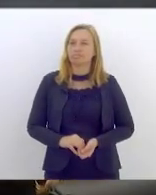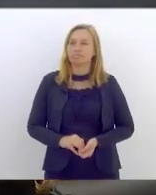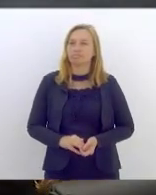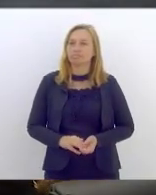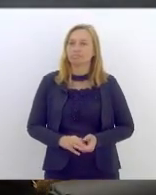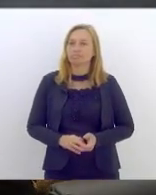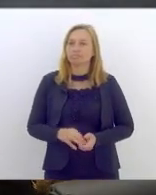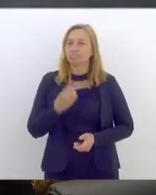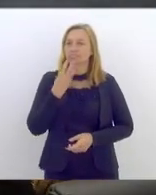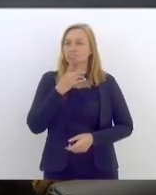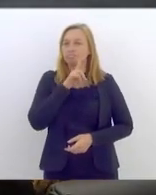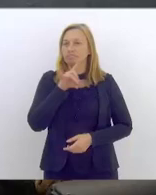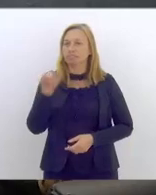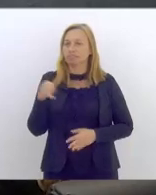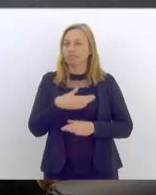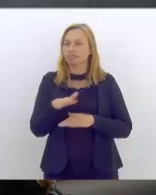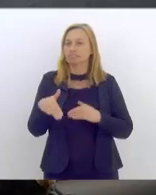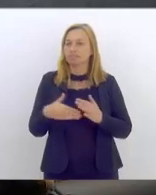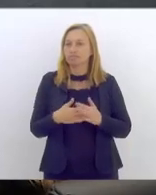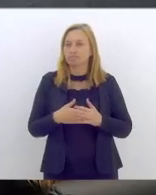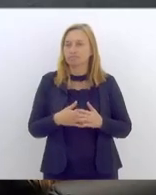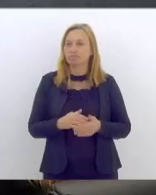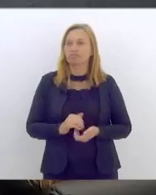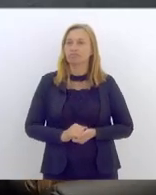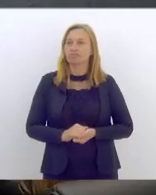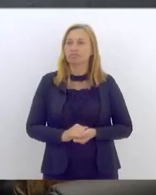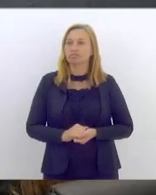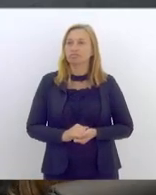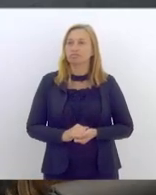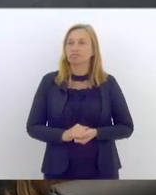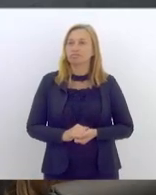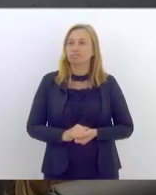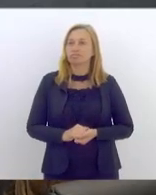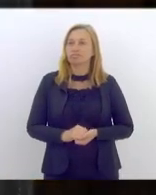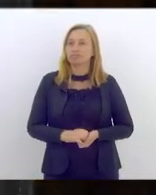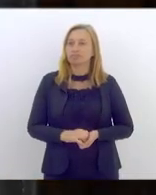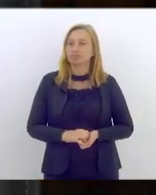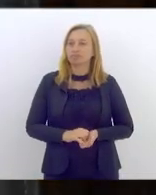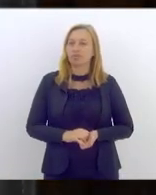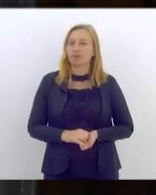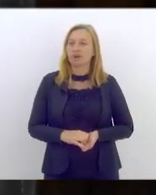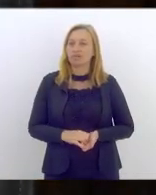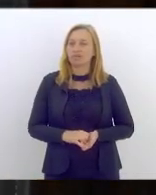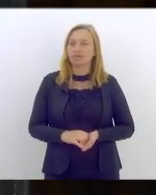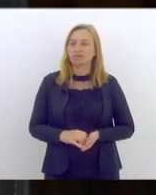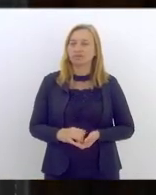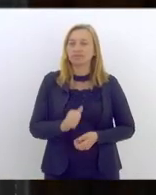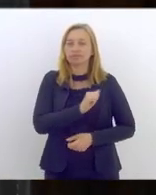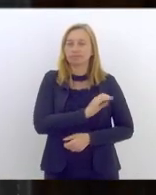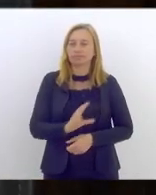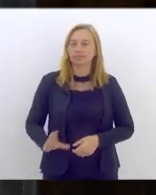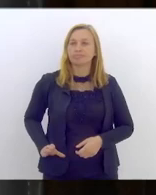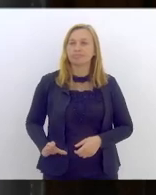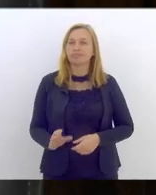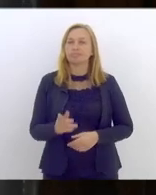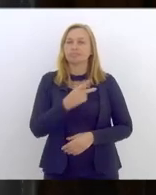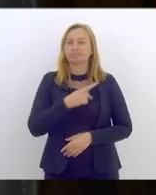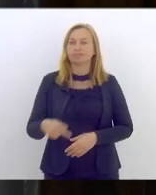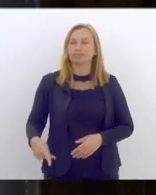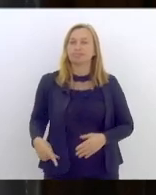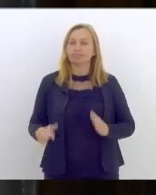Bom dia a todos Dr André Siciliano Presidente dessa casa